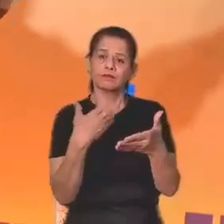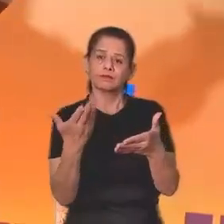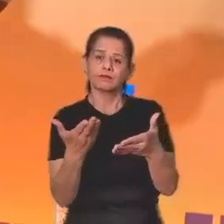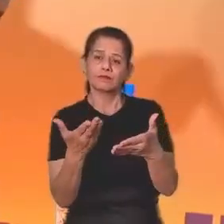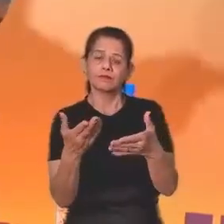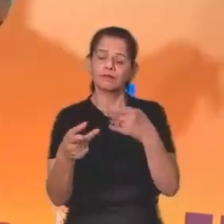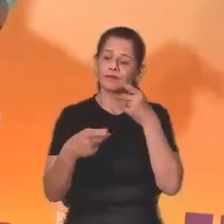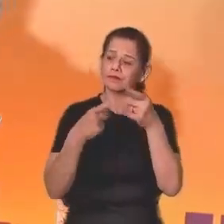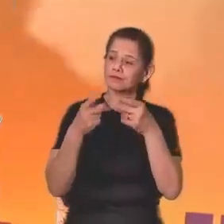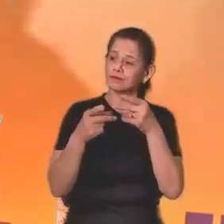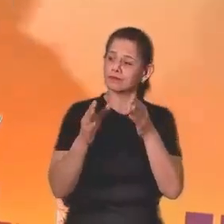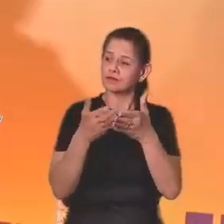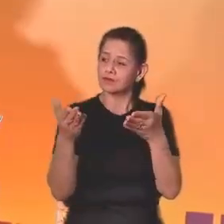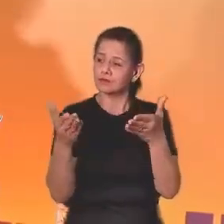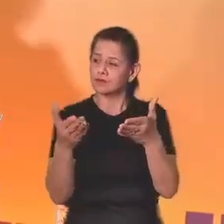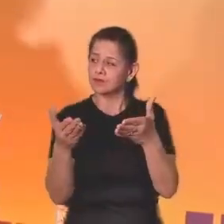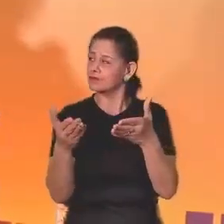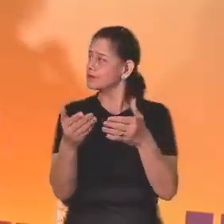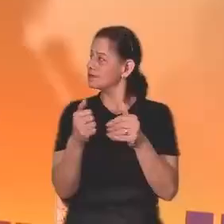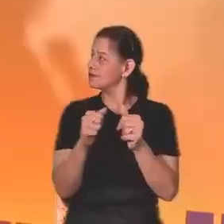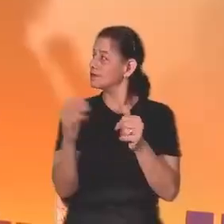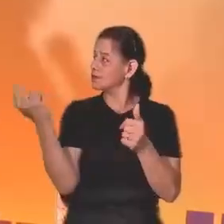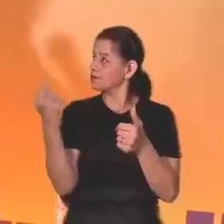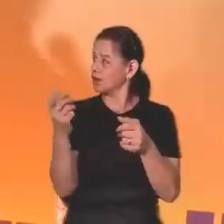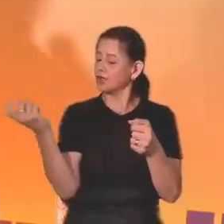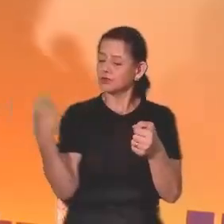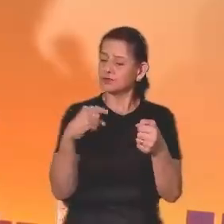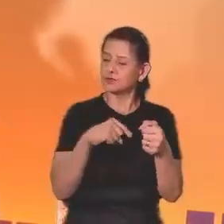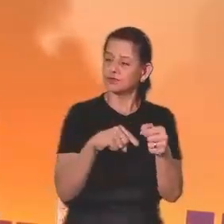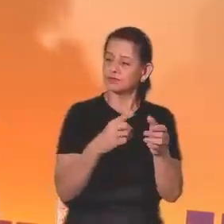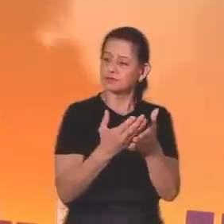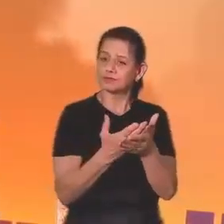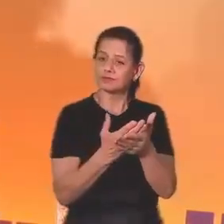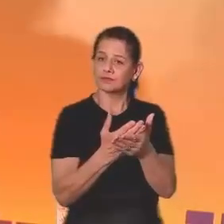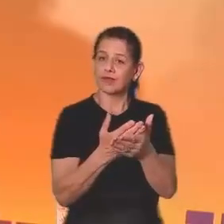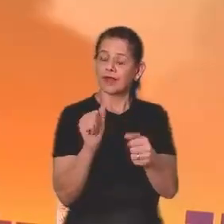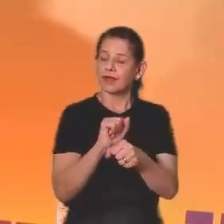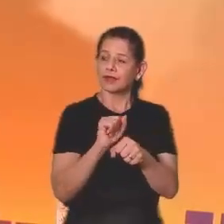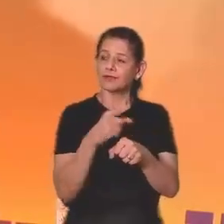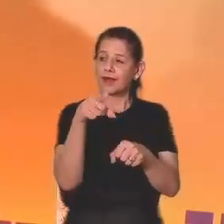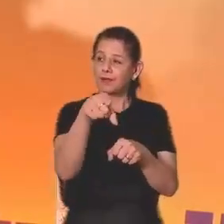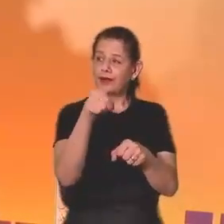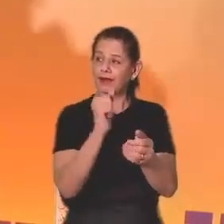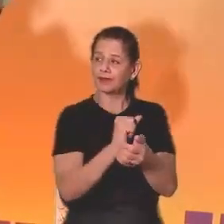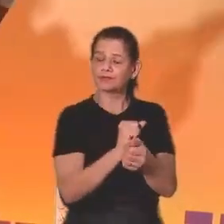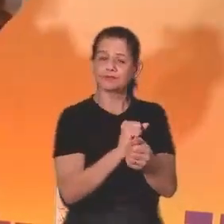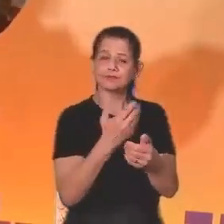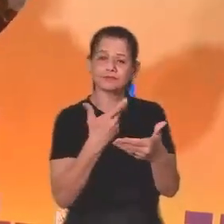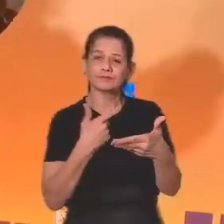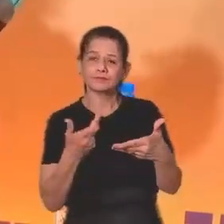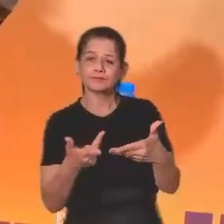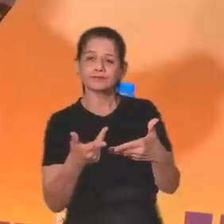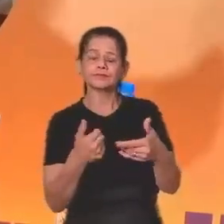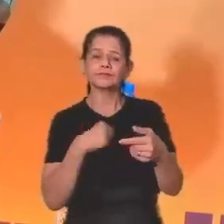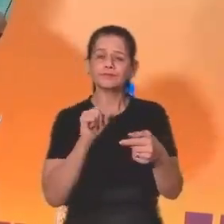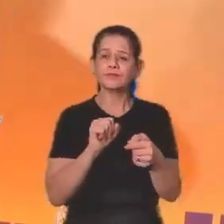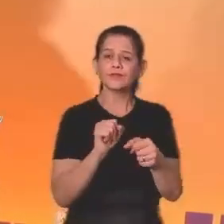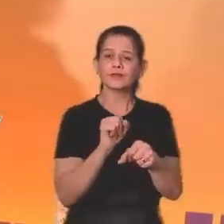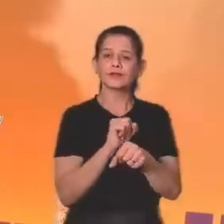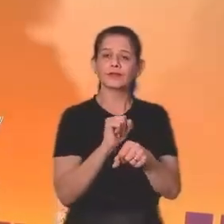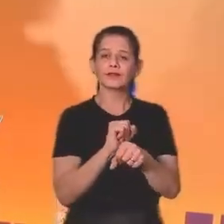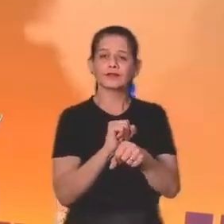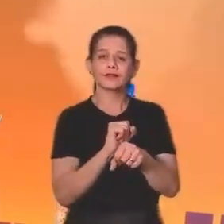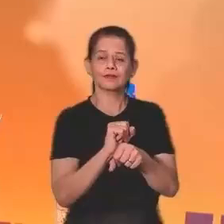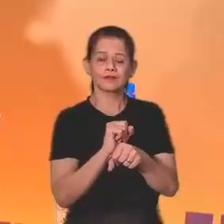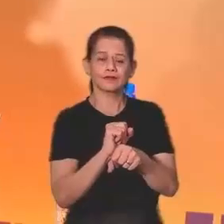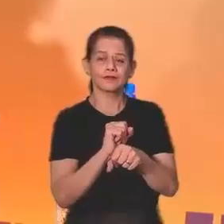vai lá com Camila, estou me colocando como exemplo aqui para não falar nome de ninguém, né? Mas vai lá com Camila que gosta